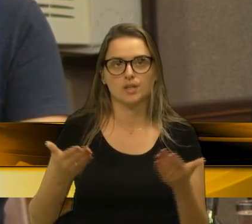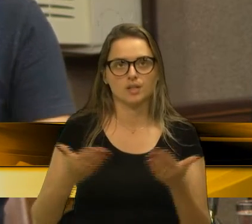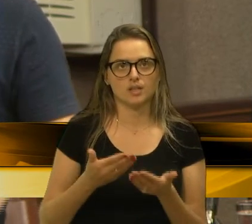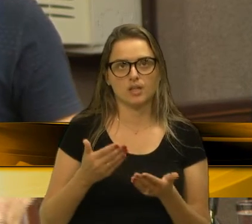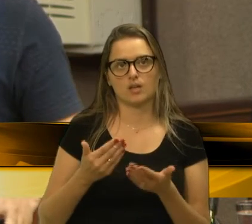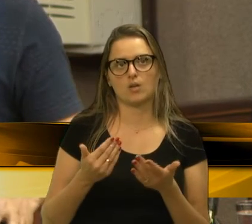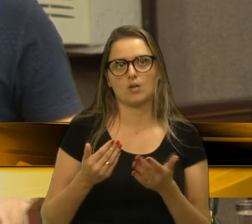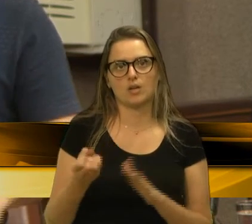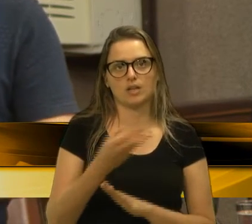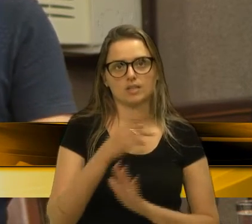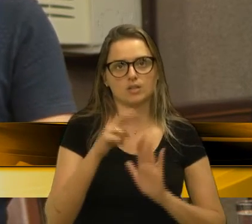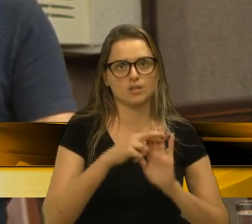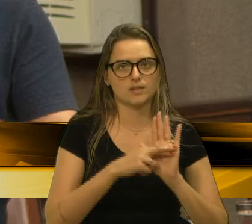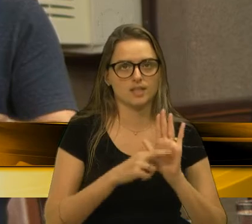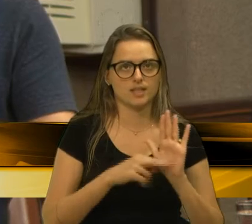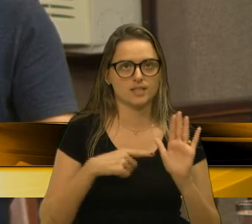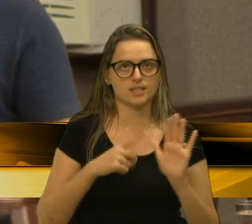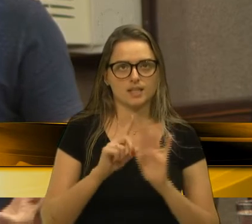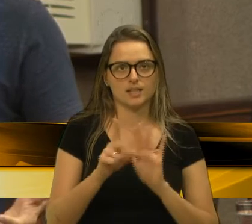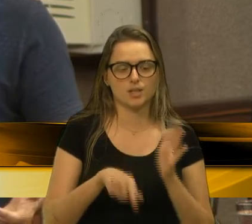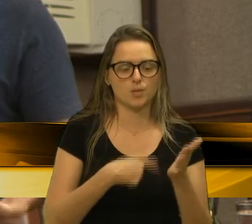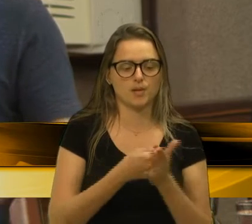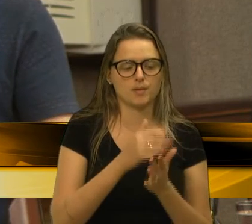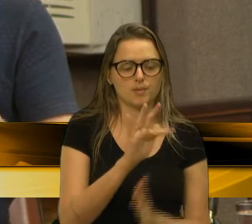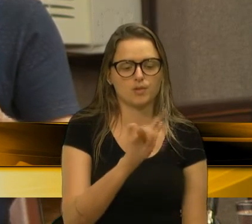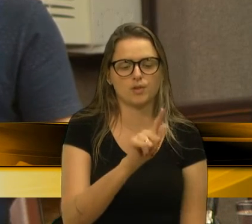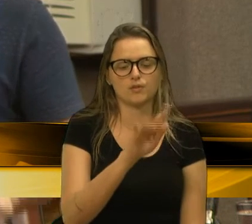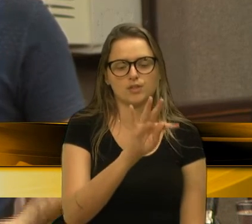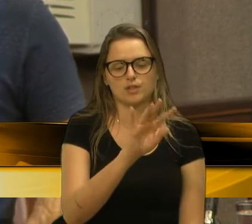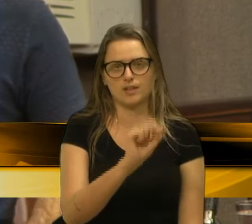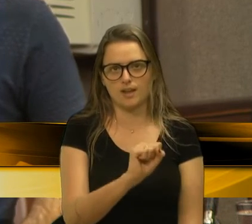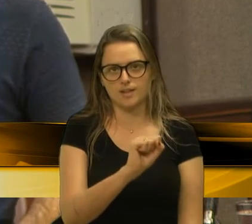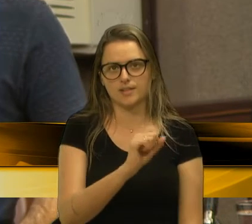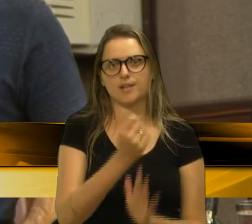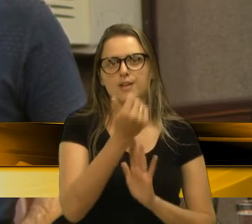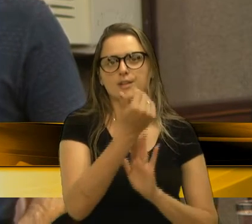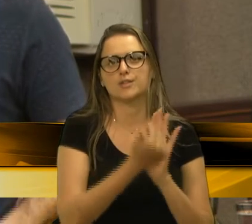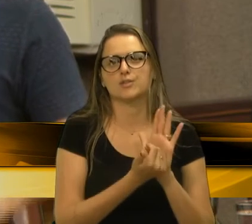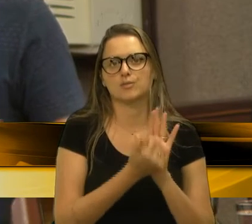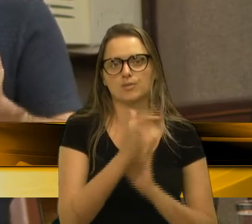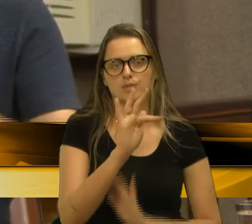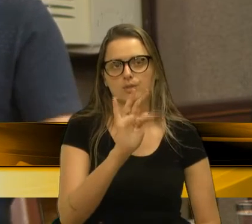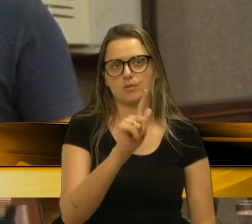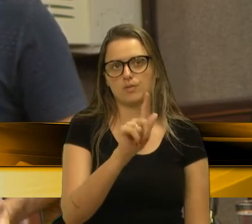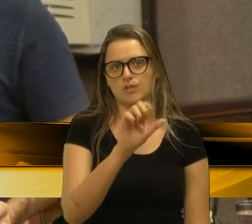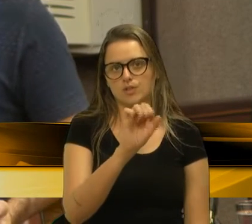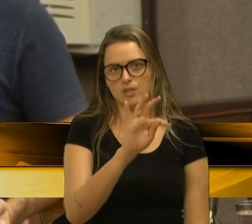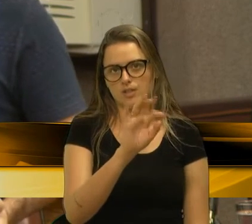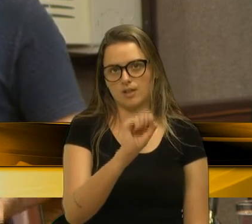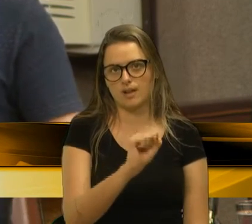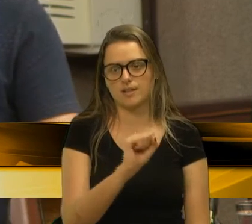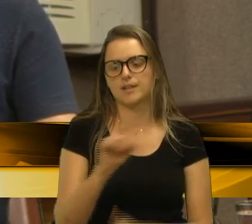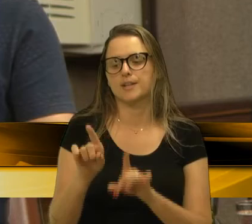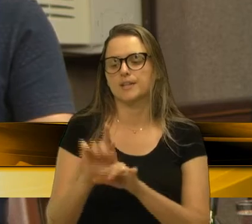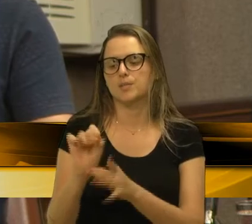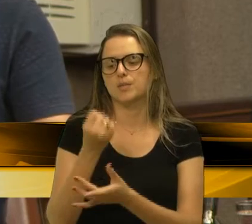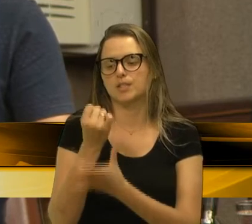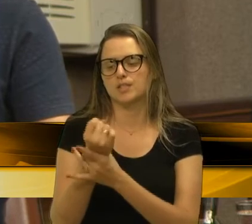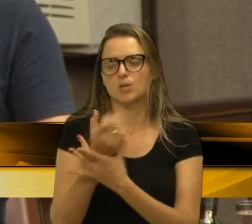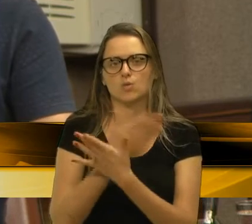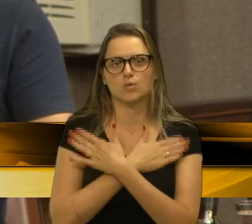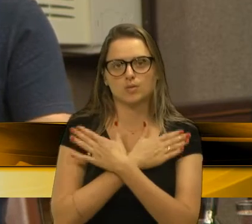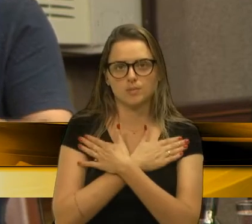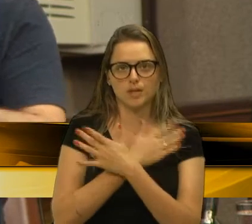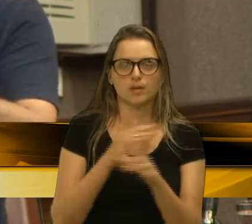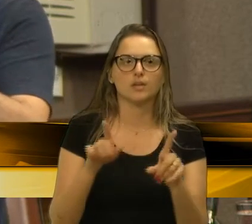várias isenções fiscais, desde o fundo de garantia, reduzindo drasticamente o fundo de garantia, o seguro-desemprego, e